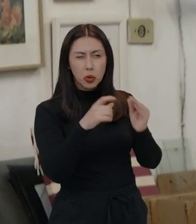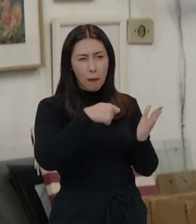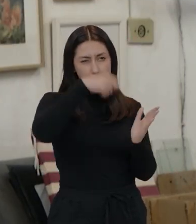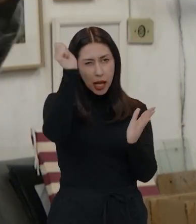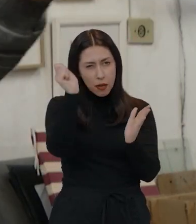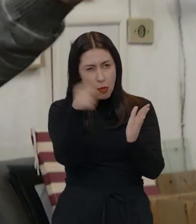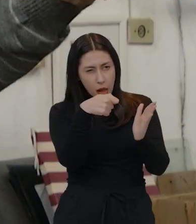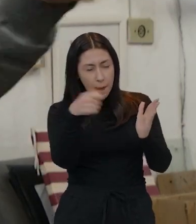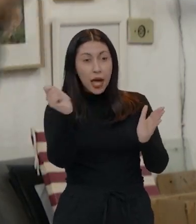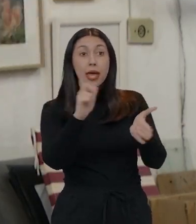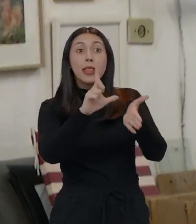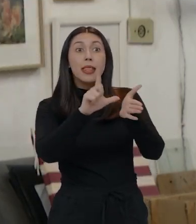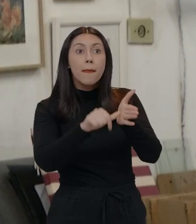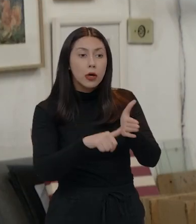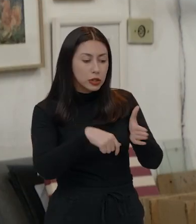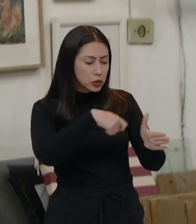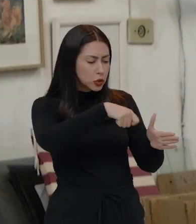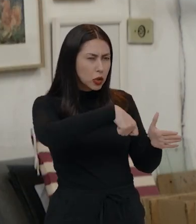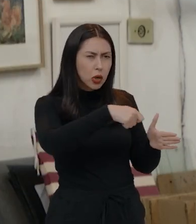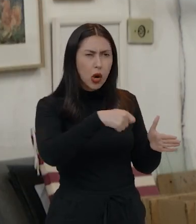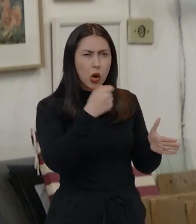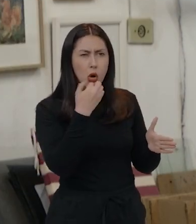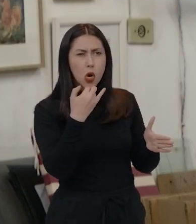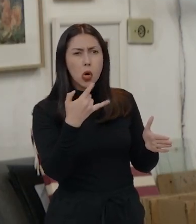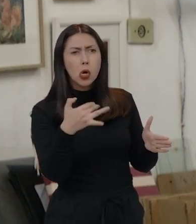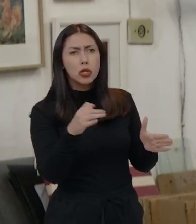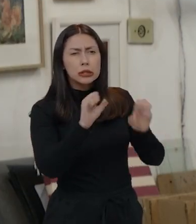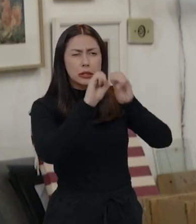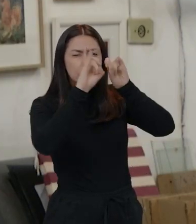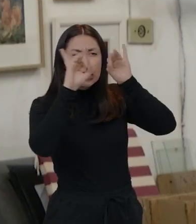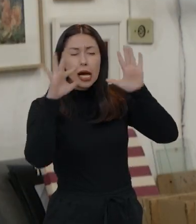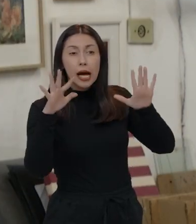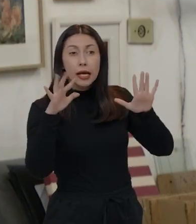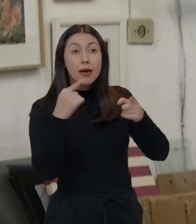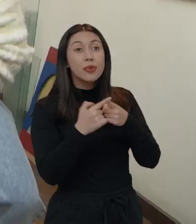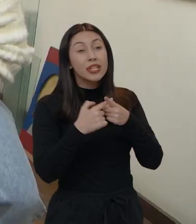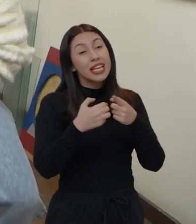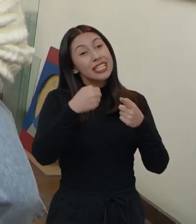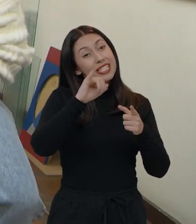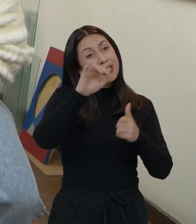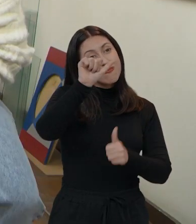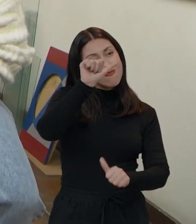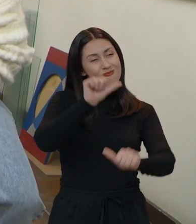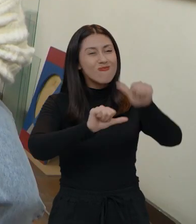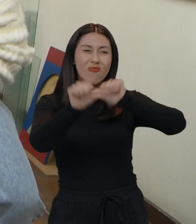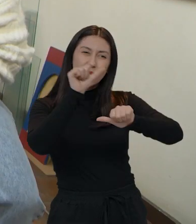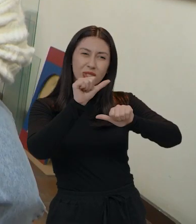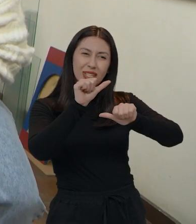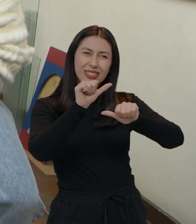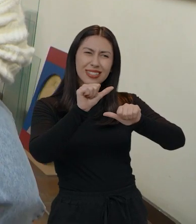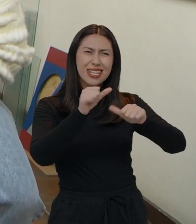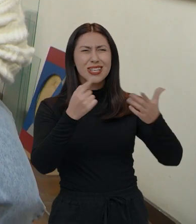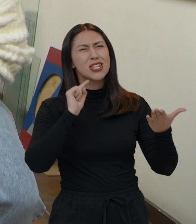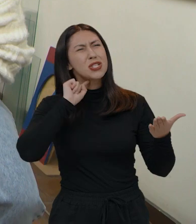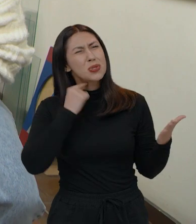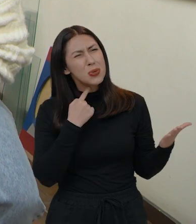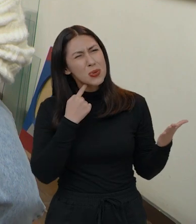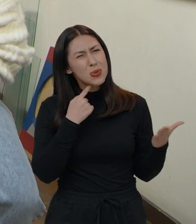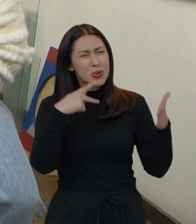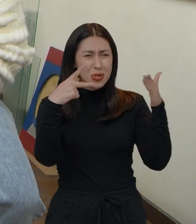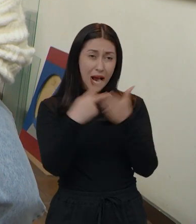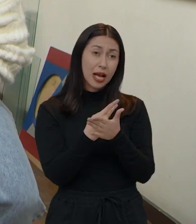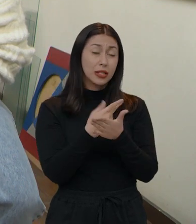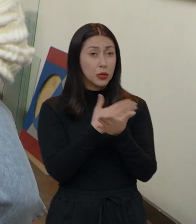ficar limpo, bonito. Se você inverte, o preto vai passar em primeiro plano, aí fica sujo, fica pesado. Então são essas coisas, você